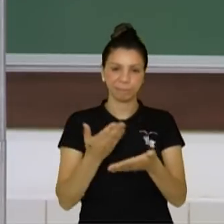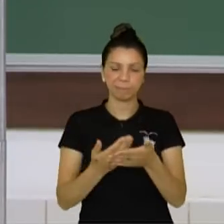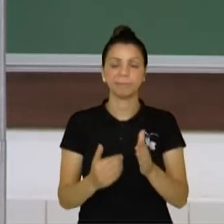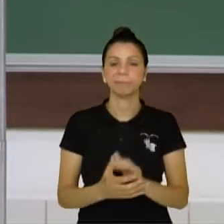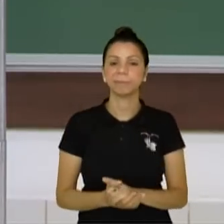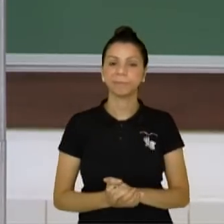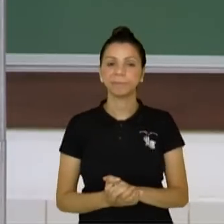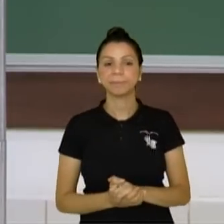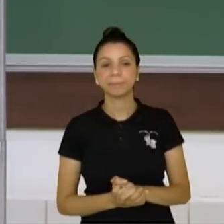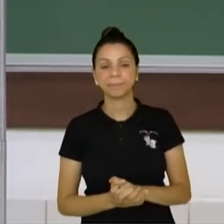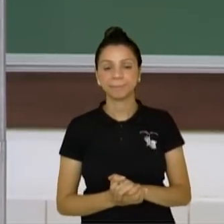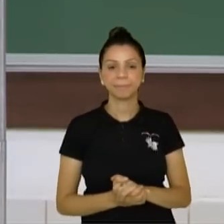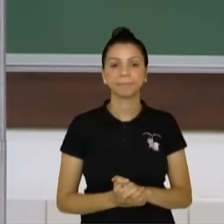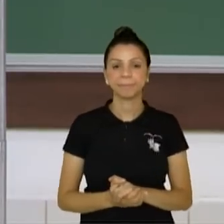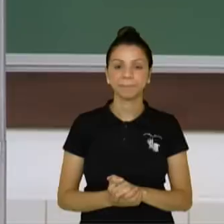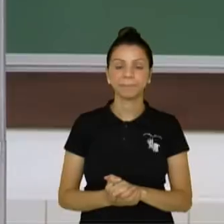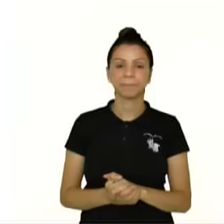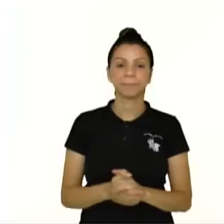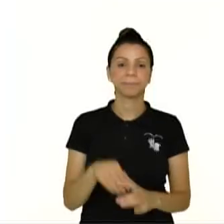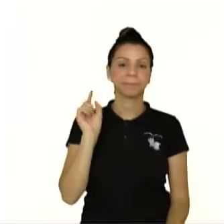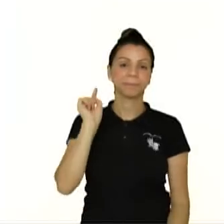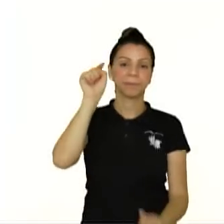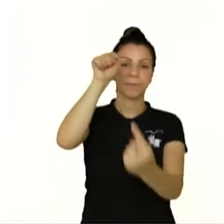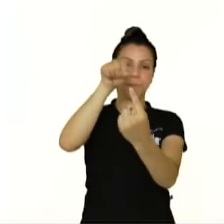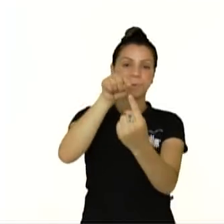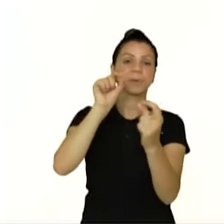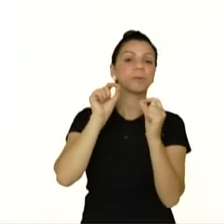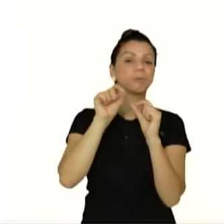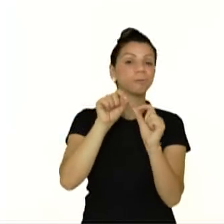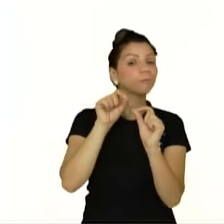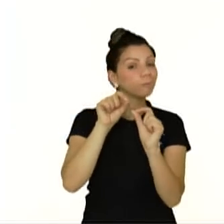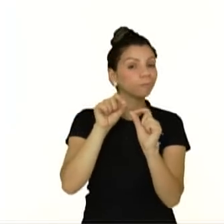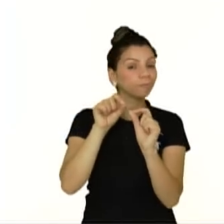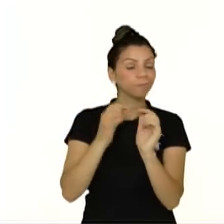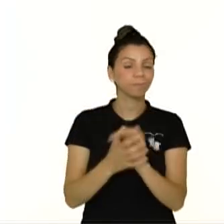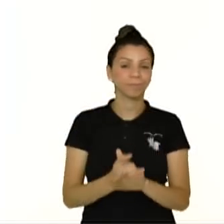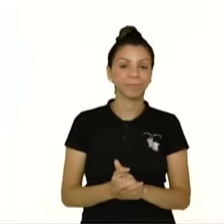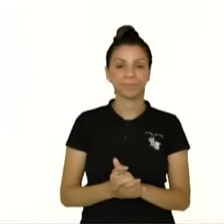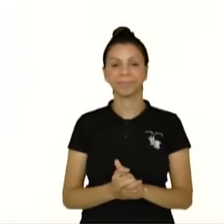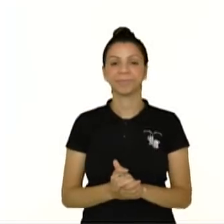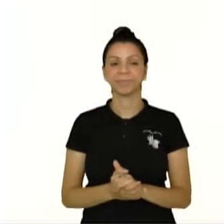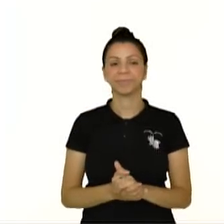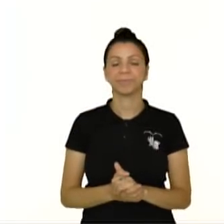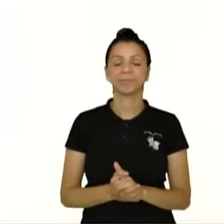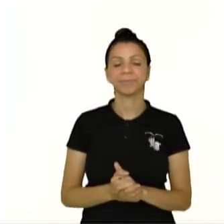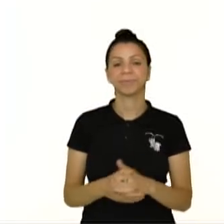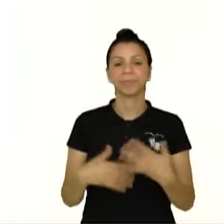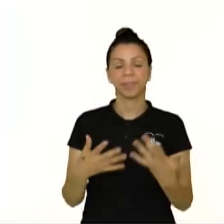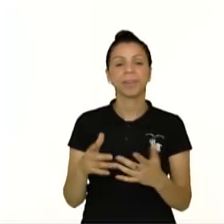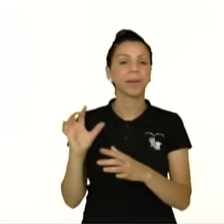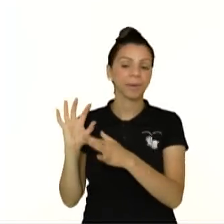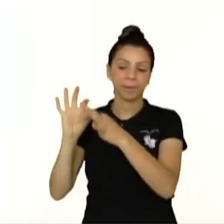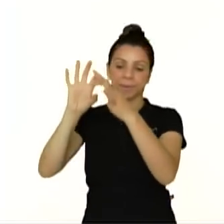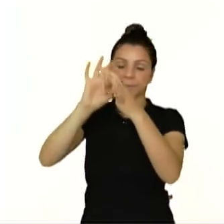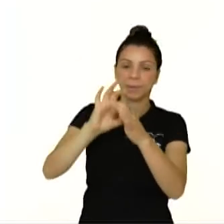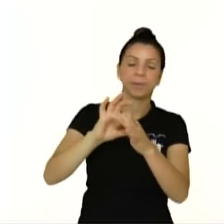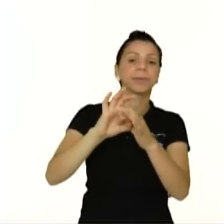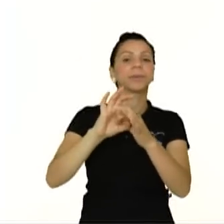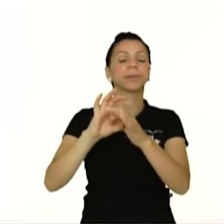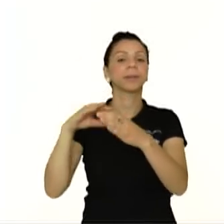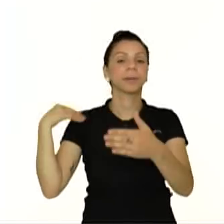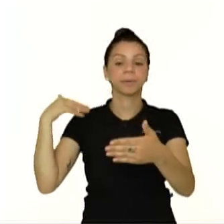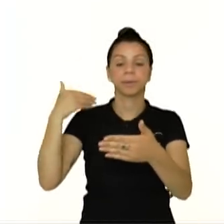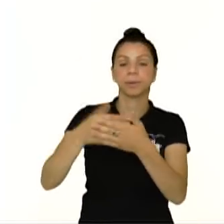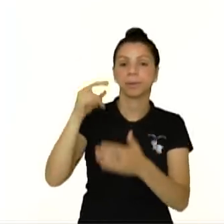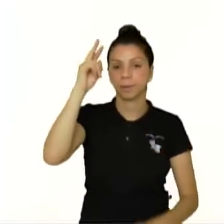Continuando, nós temos o que? O nosso objetivo. Olha só, reconhecer o processo histórico da Segunda Revolução